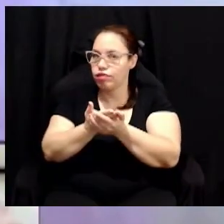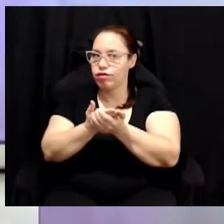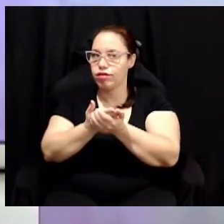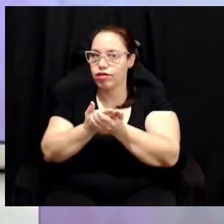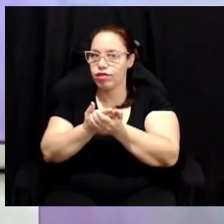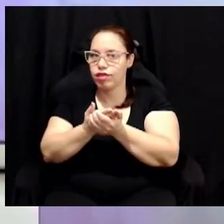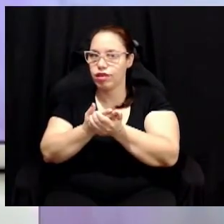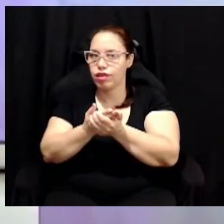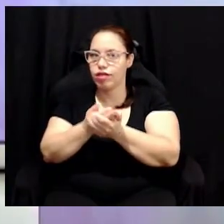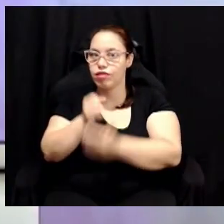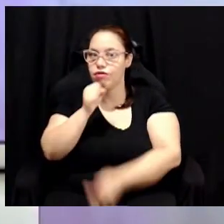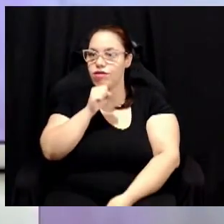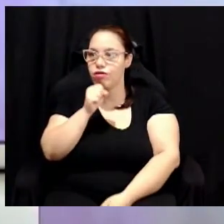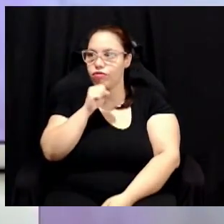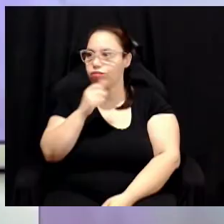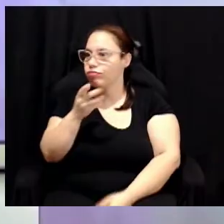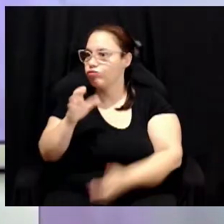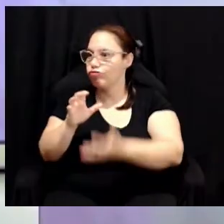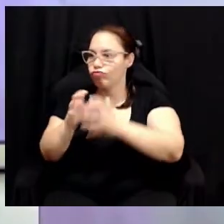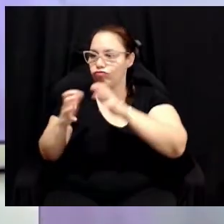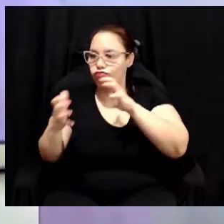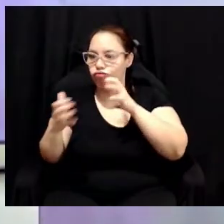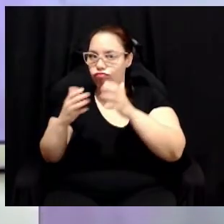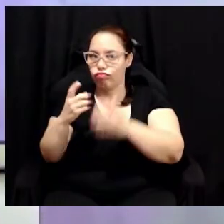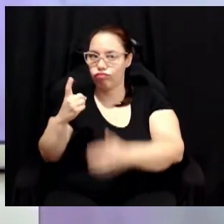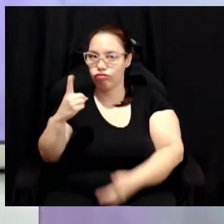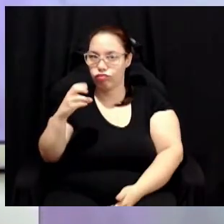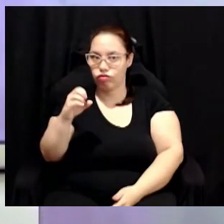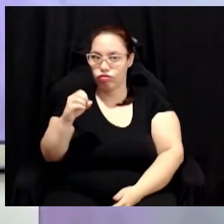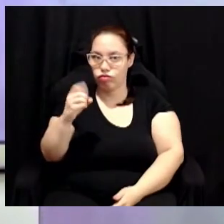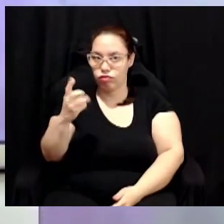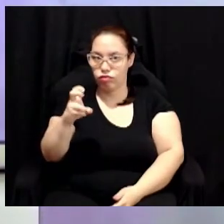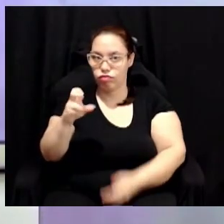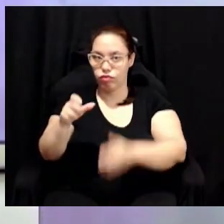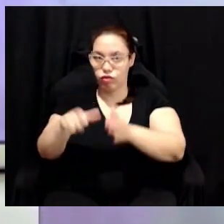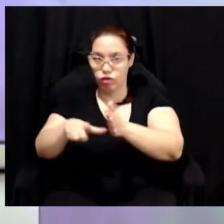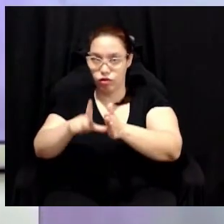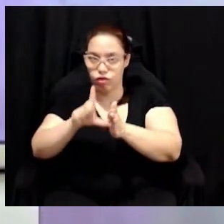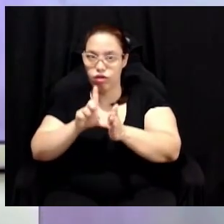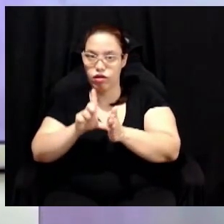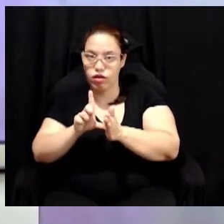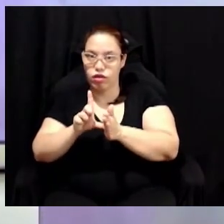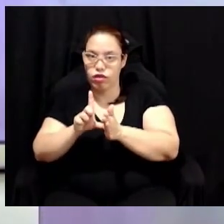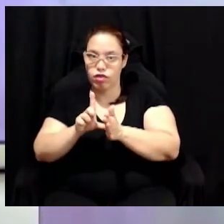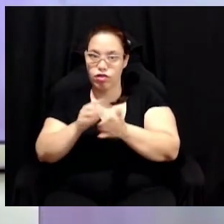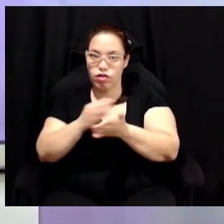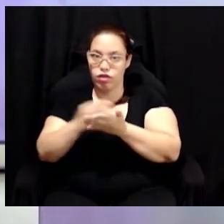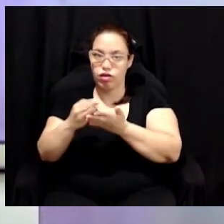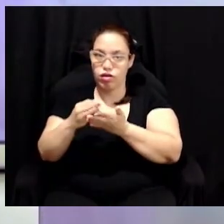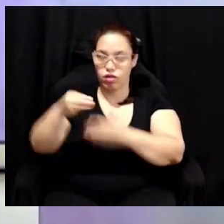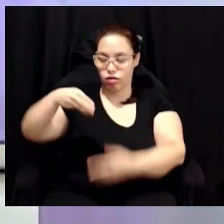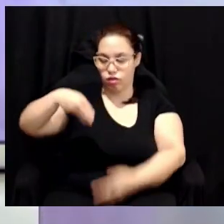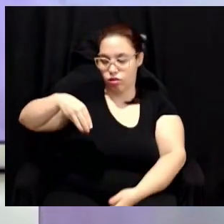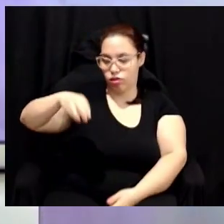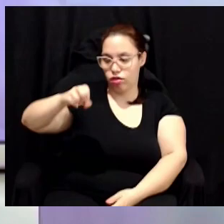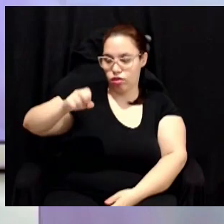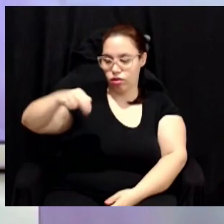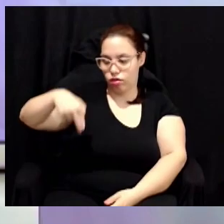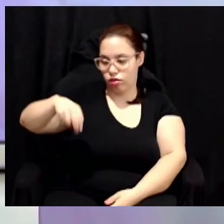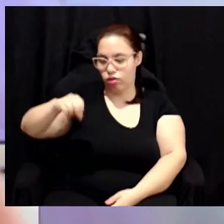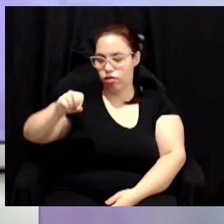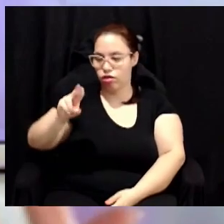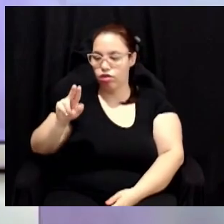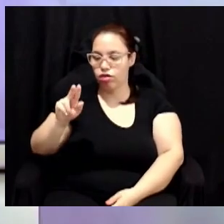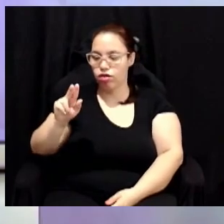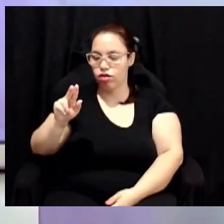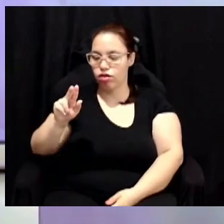menopausa é uma coisa de gente velha. Mas ele começa de 10 a 15 anos antes do início ali do marco da menopausa.